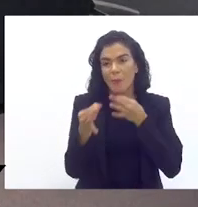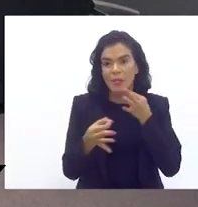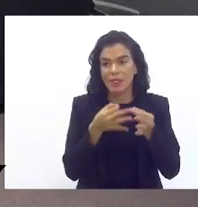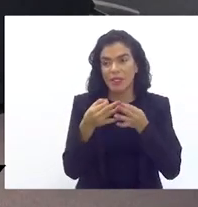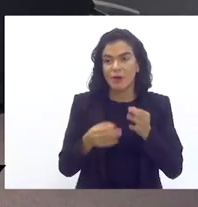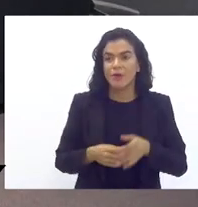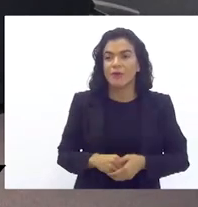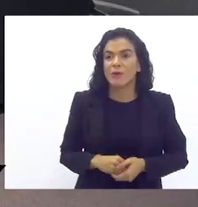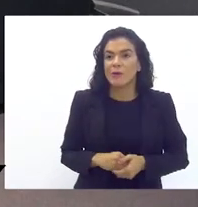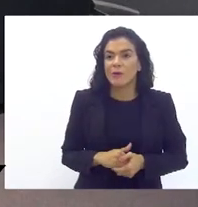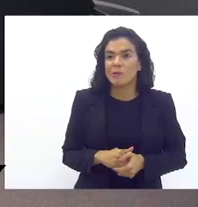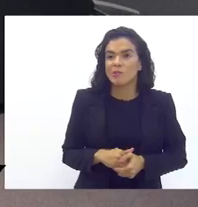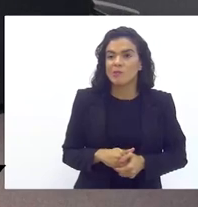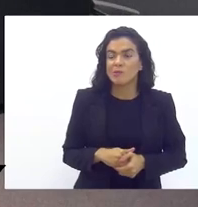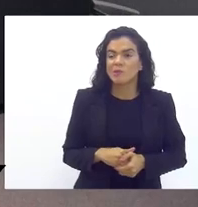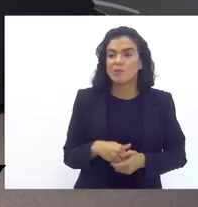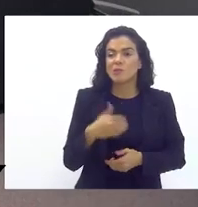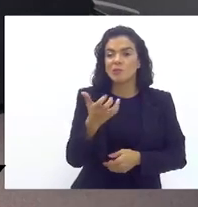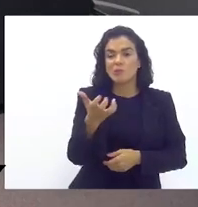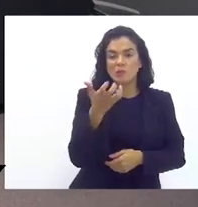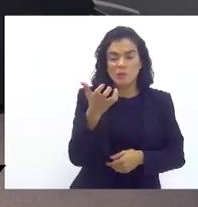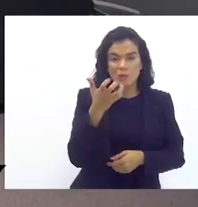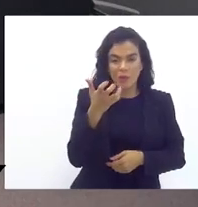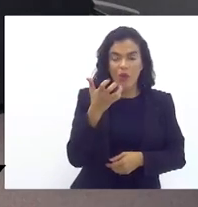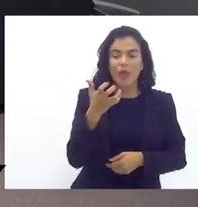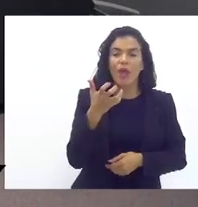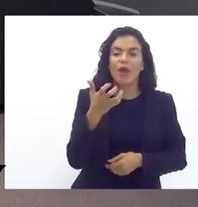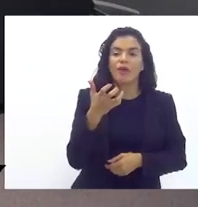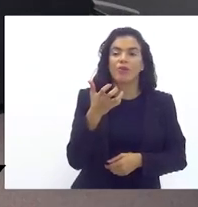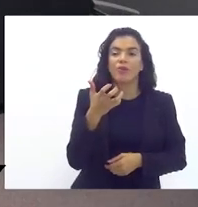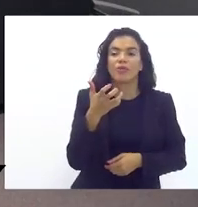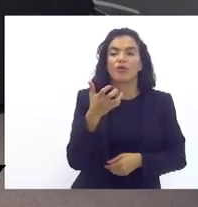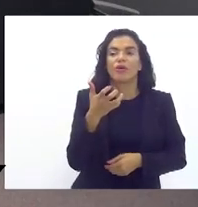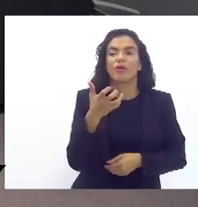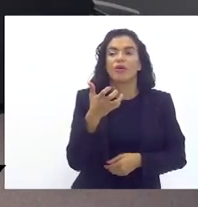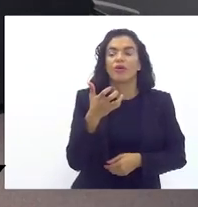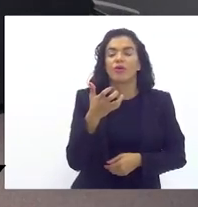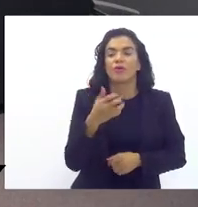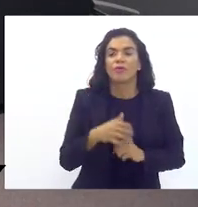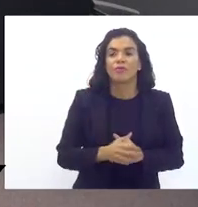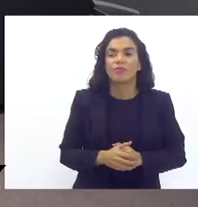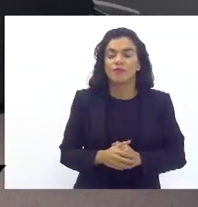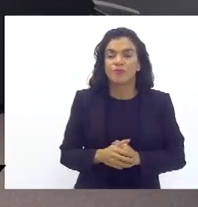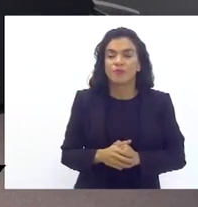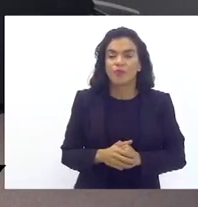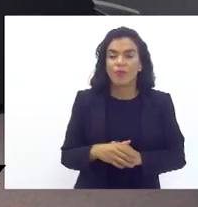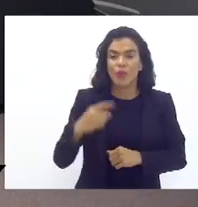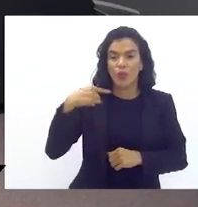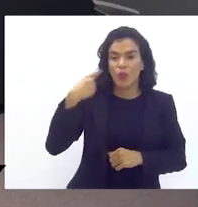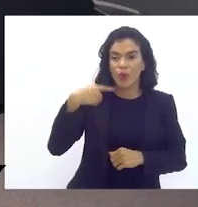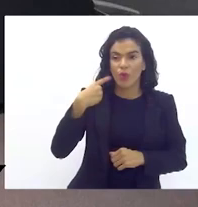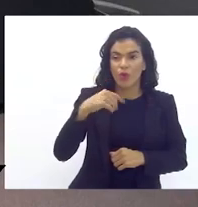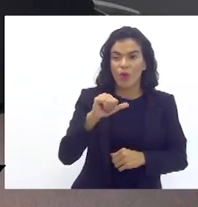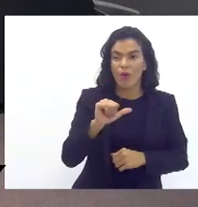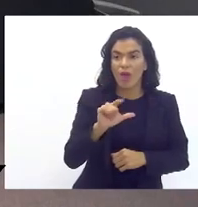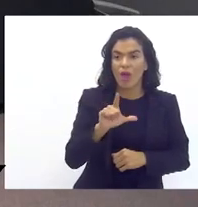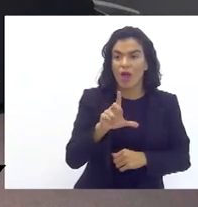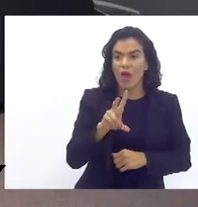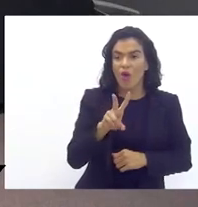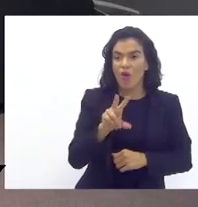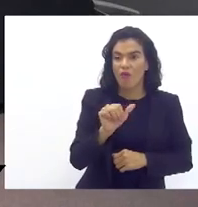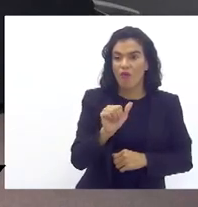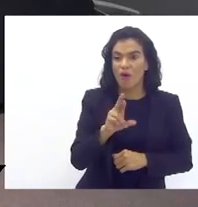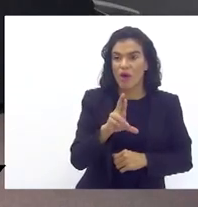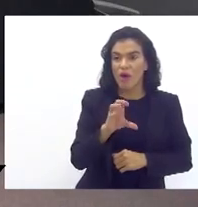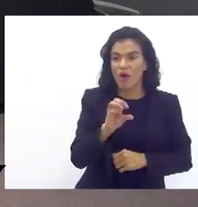é eu queria ouvir então agora o Dr Álvaro Quintão da